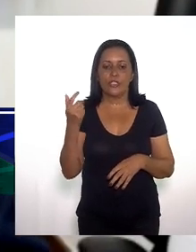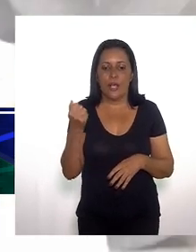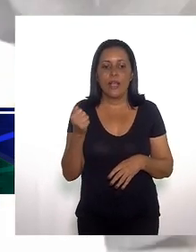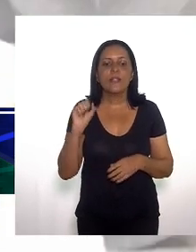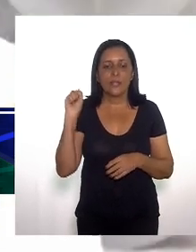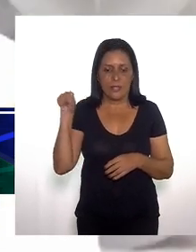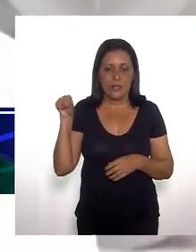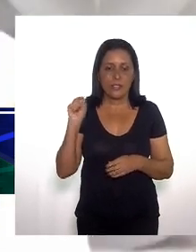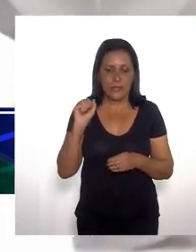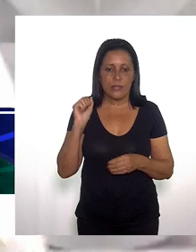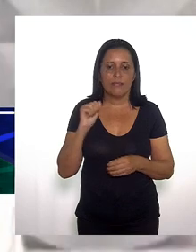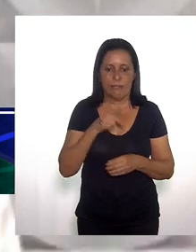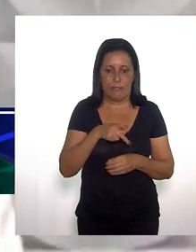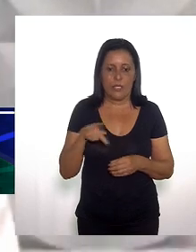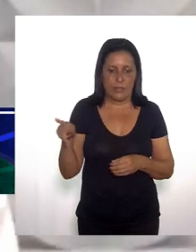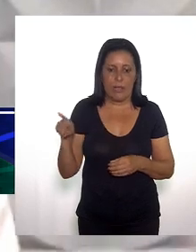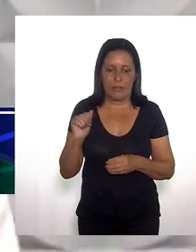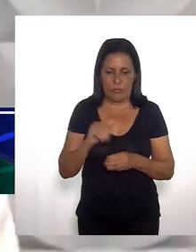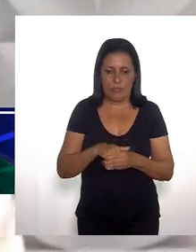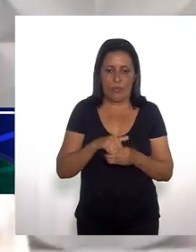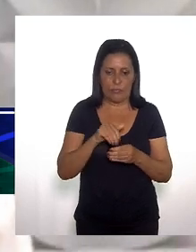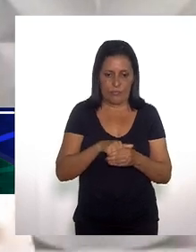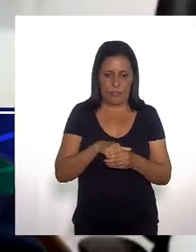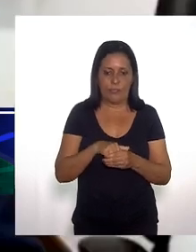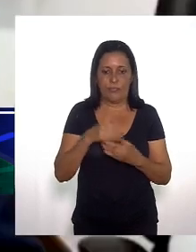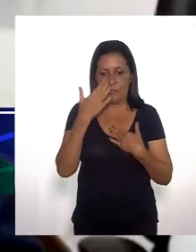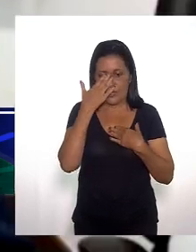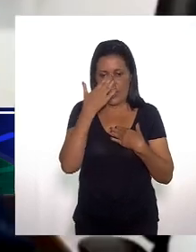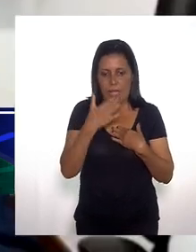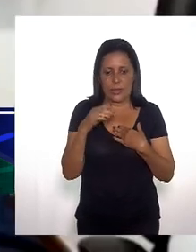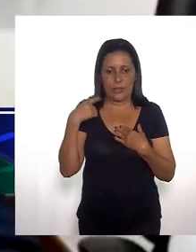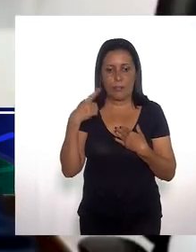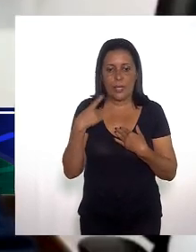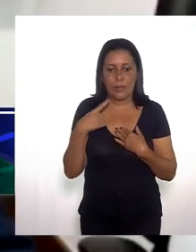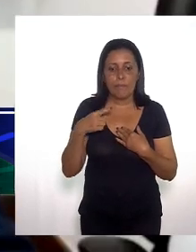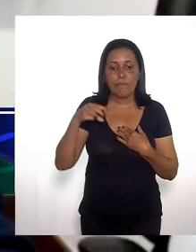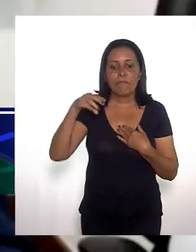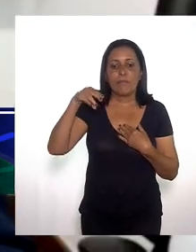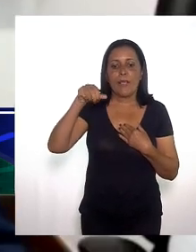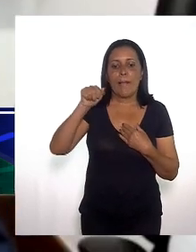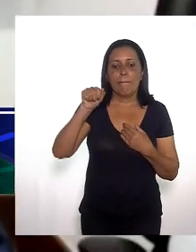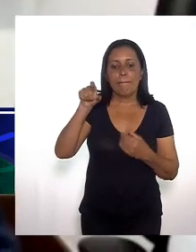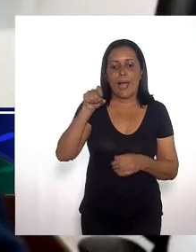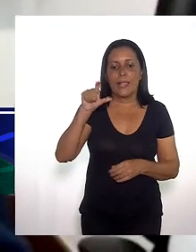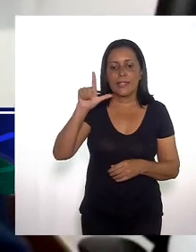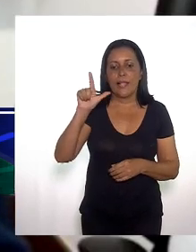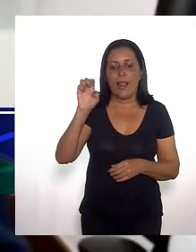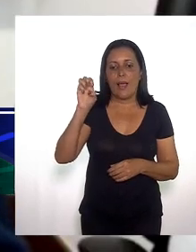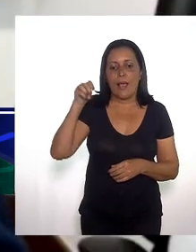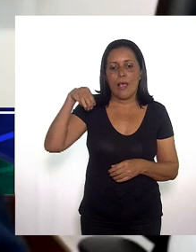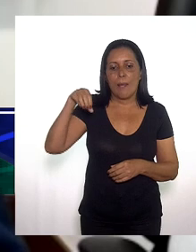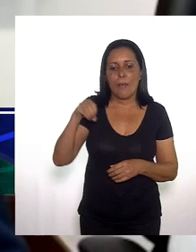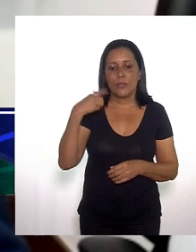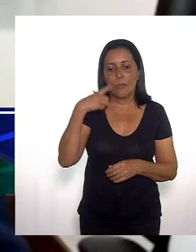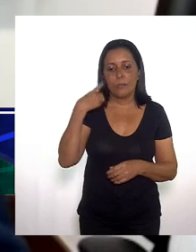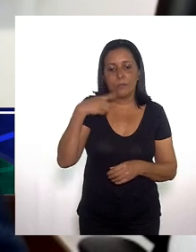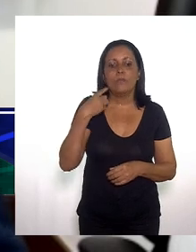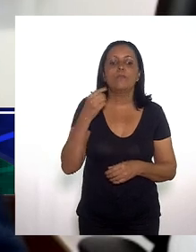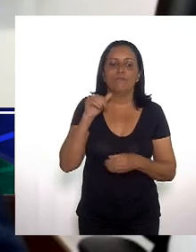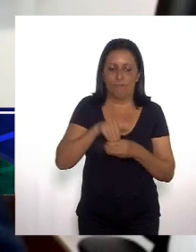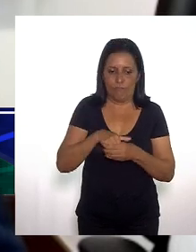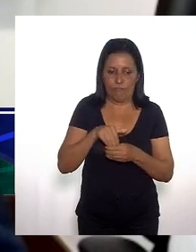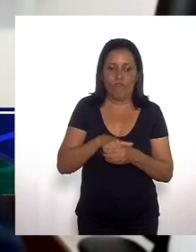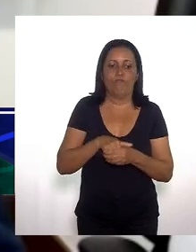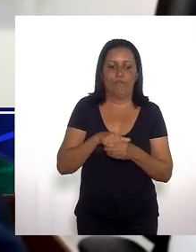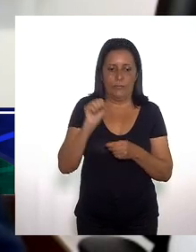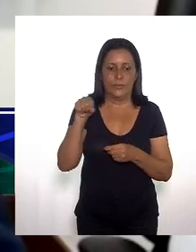Voto sim, presidente. Obrigado, deputada. Deputado Max Lemos. Deputado Max Lemos votou sim no